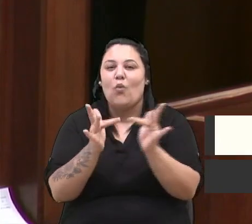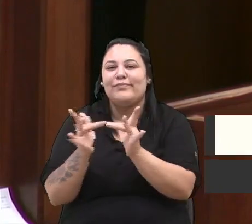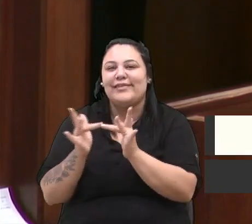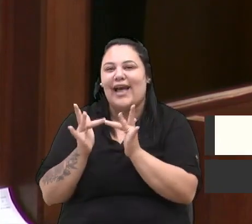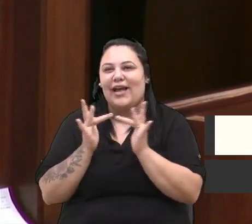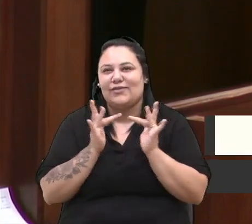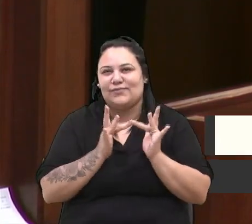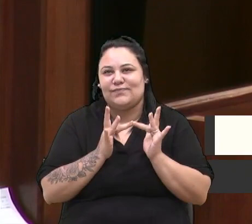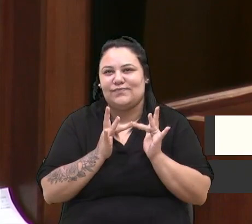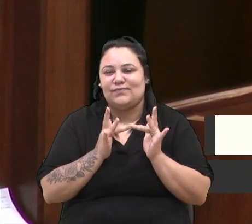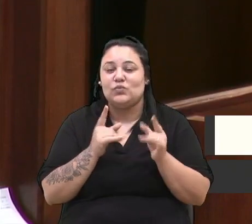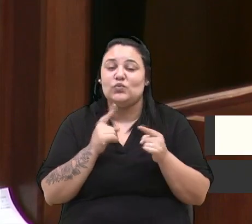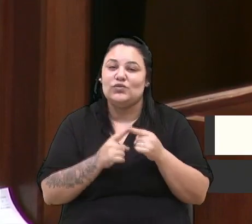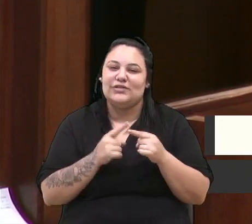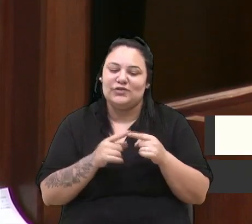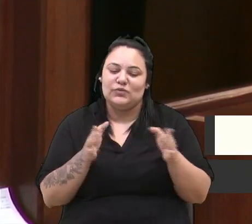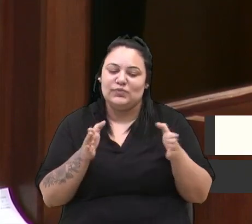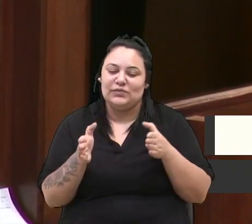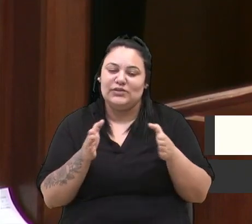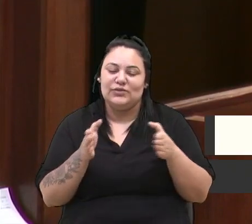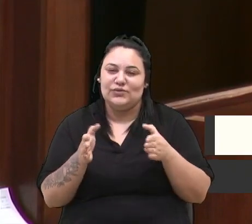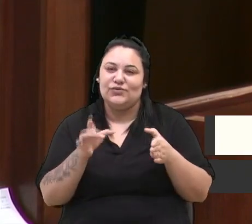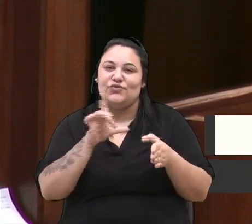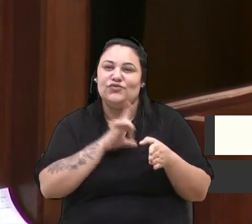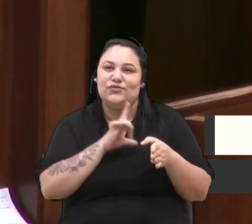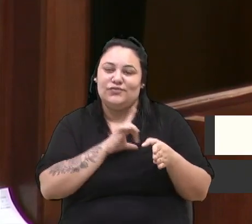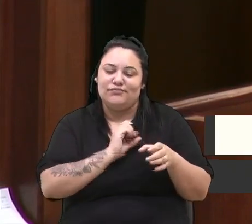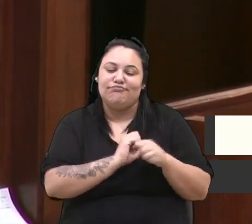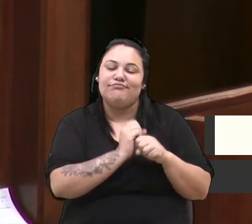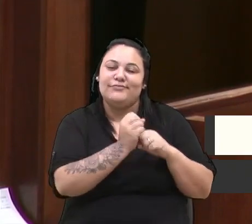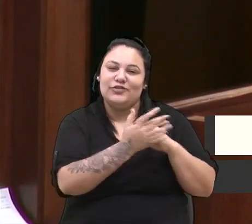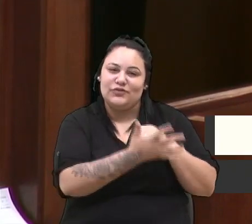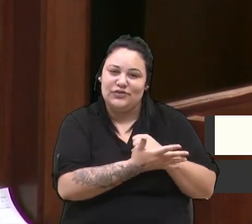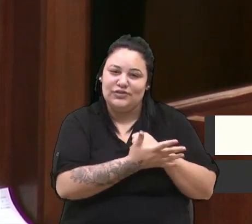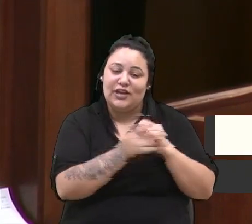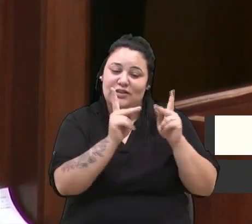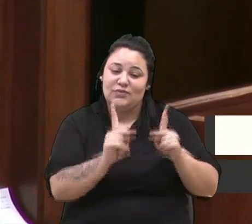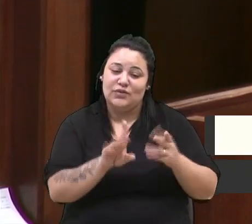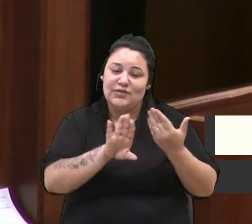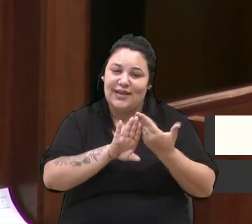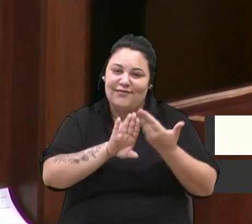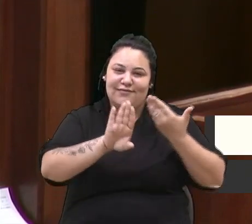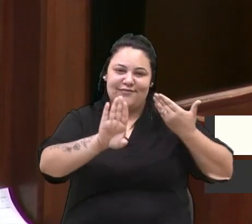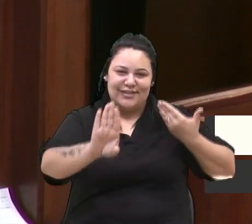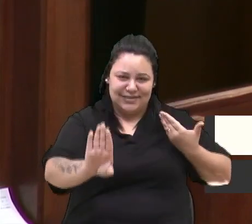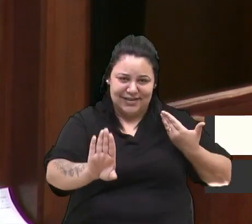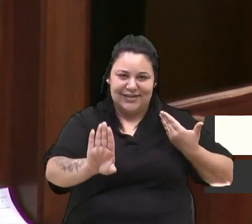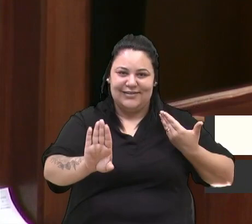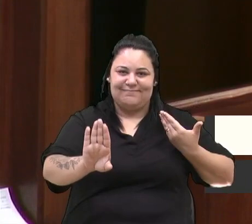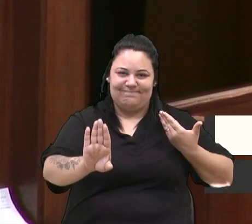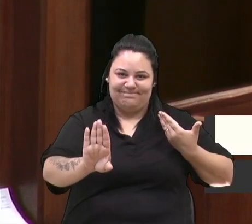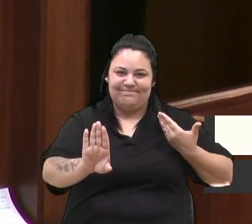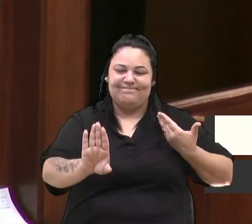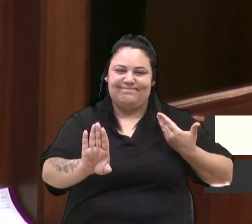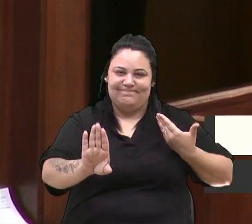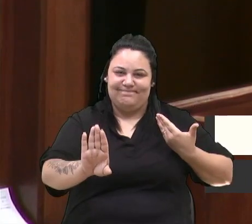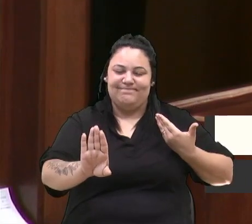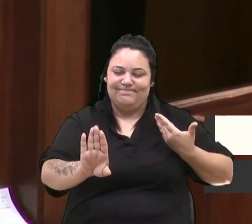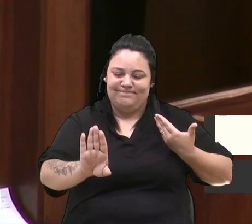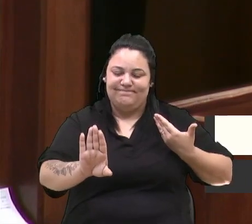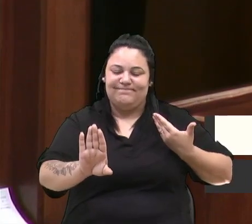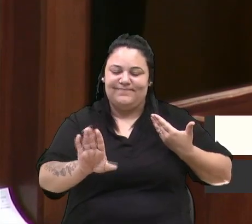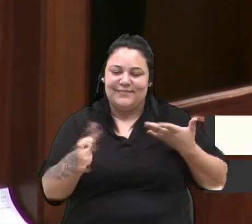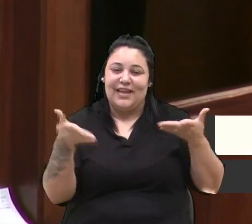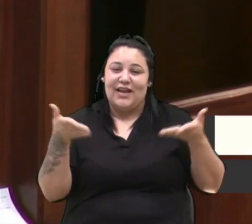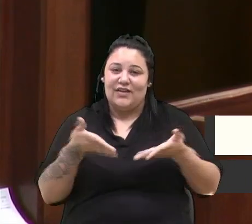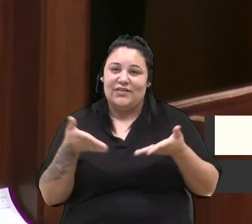descuidada durante o período que a gente esteve na pandemia. A gente ficou muito afastado das pessoas